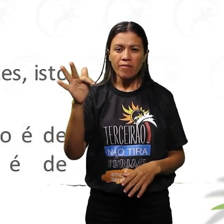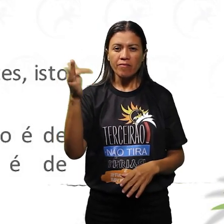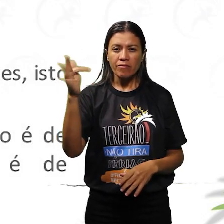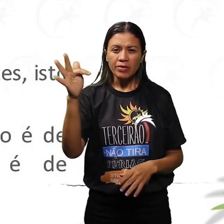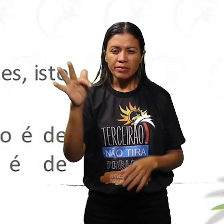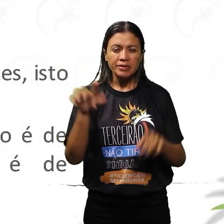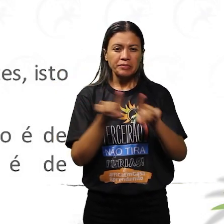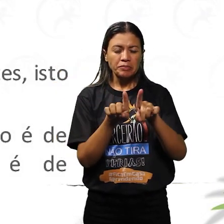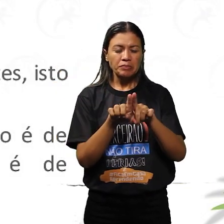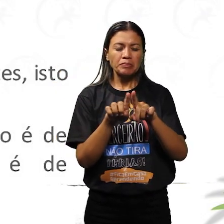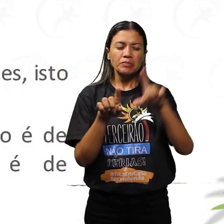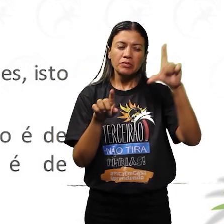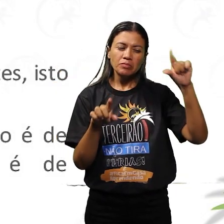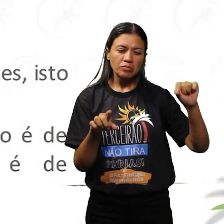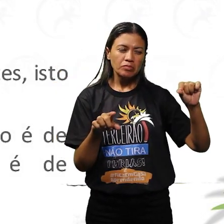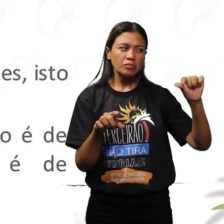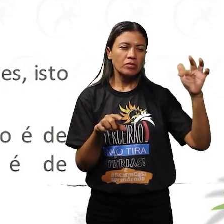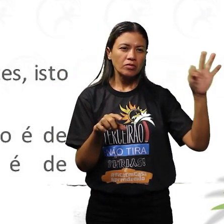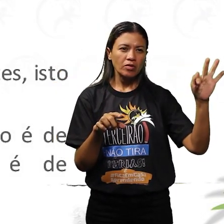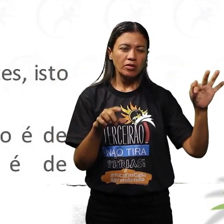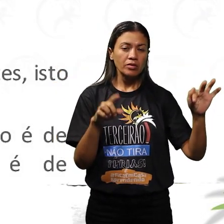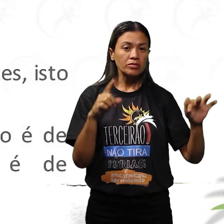maior frequência. Falamos de altura.